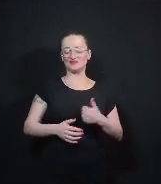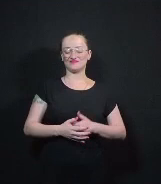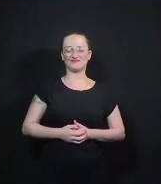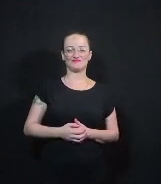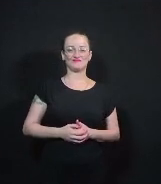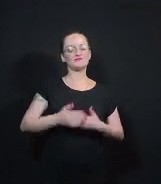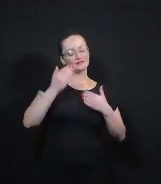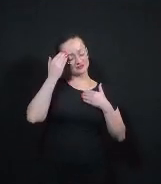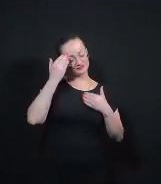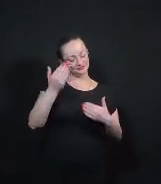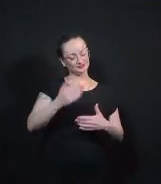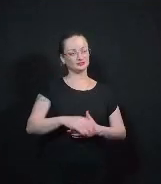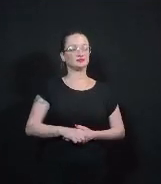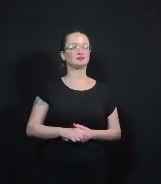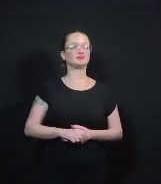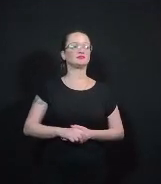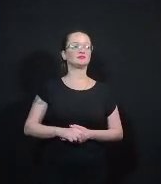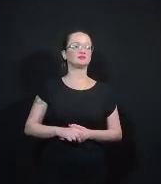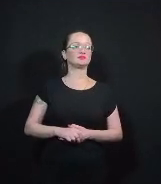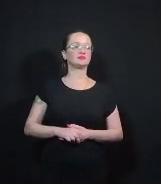Obrigado, Juliano. Pablo?